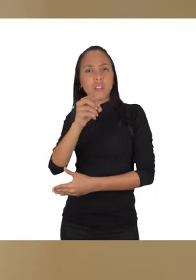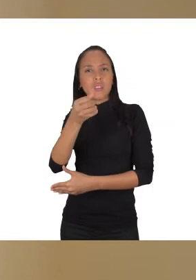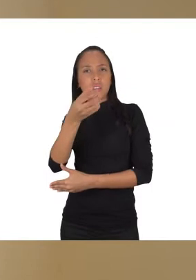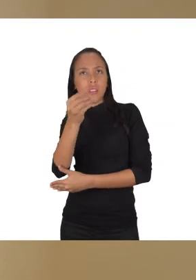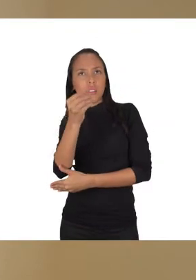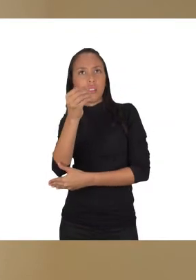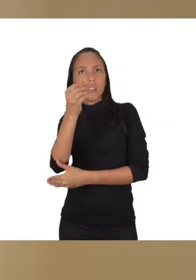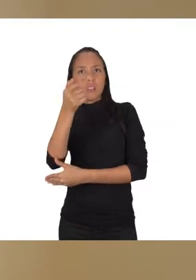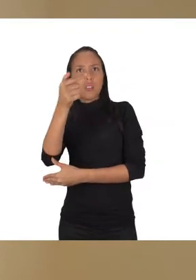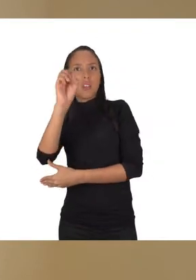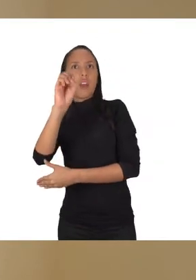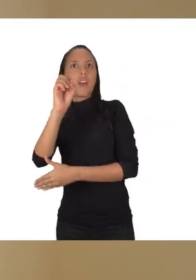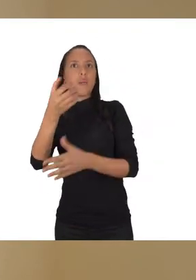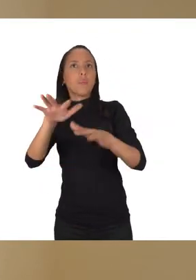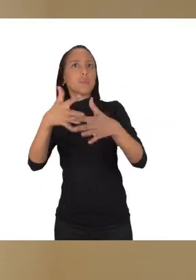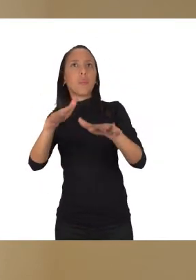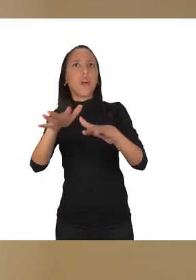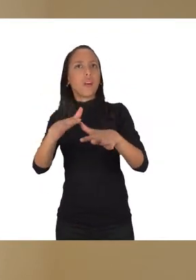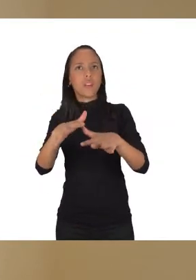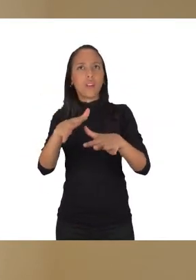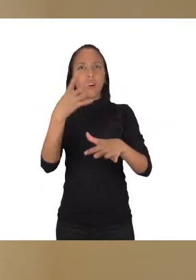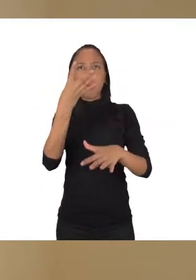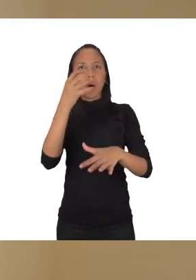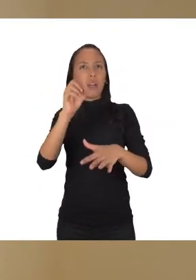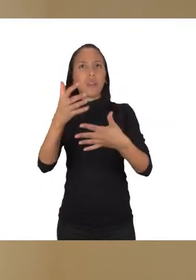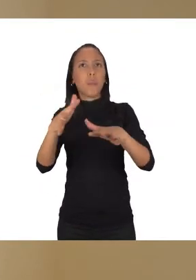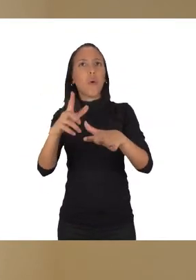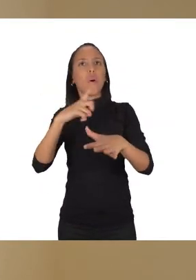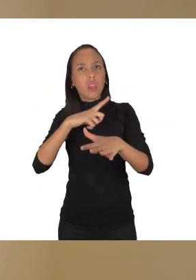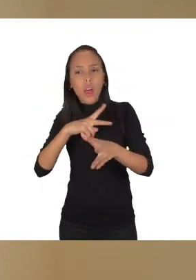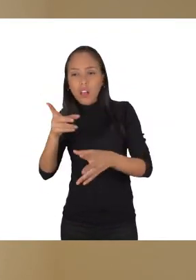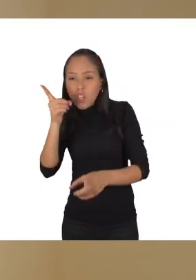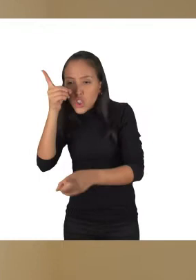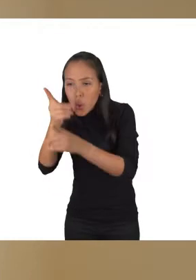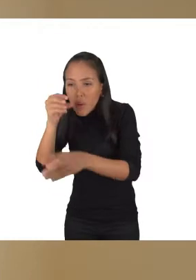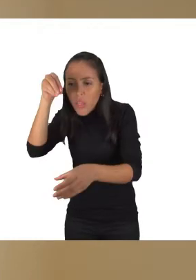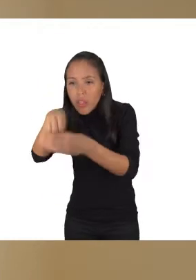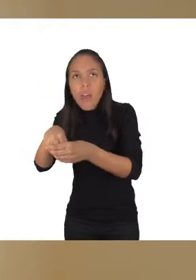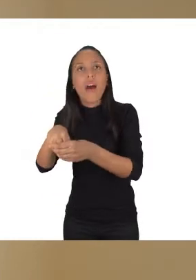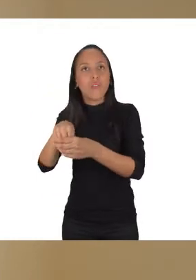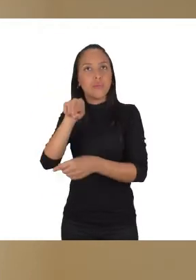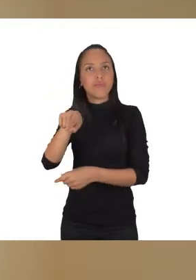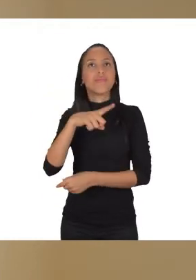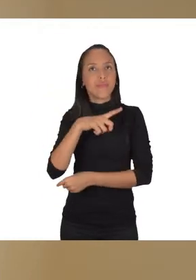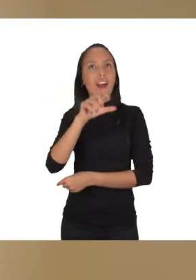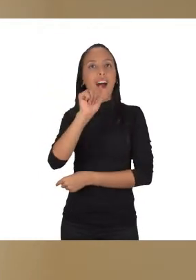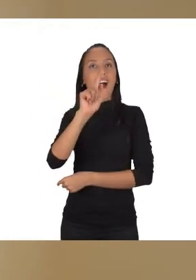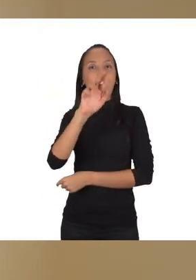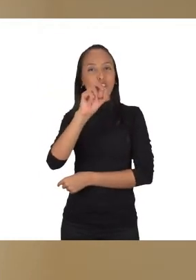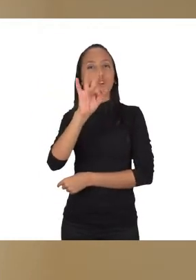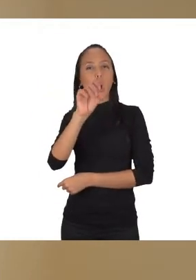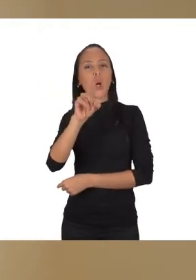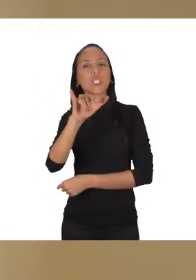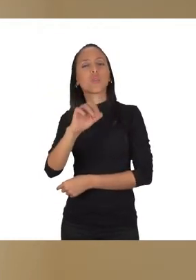no mínimo 40 e poucos tipos de resíduo de agrotóxico diferente dentro do parâmetro. Mas o que é